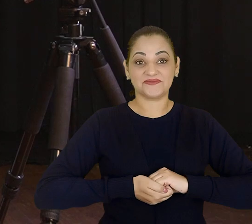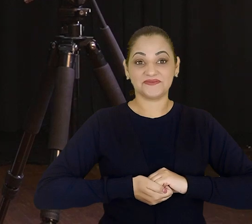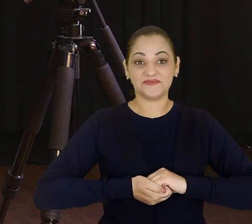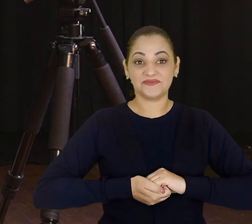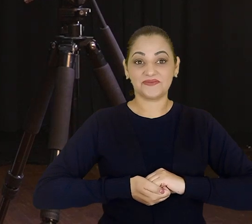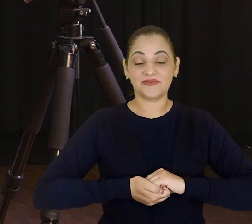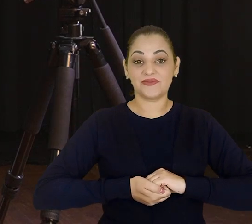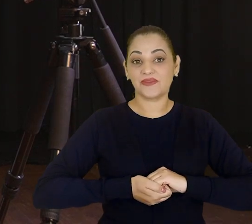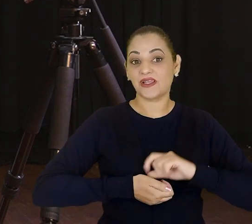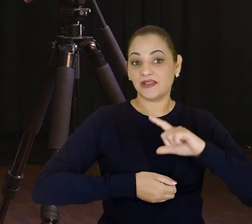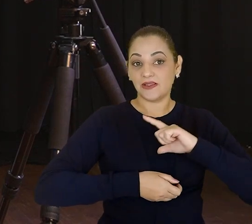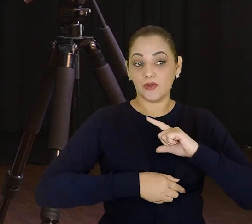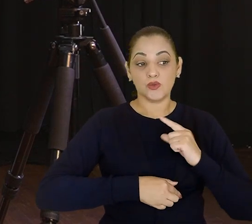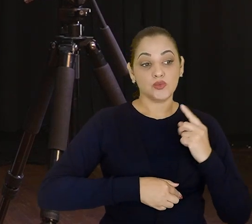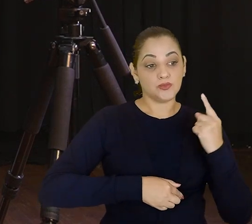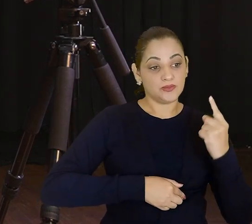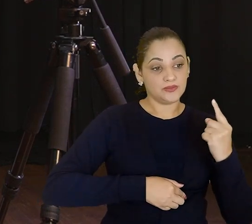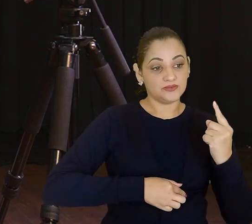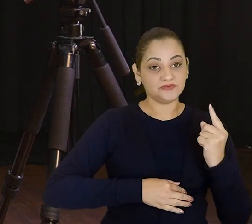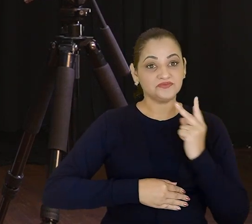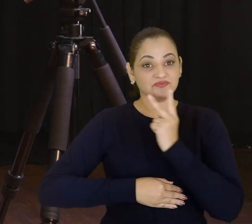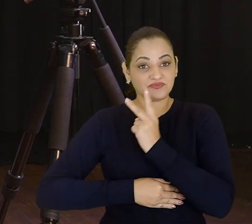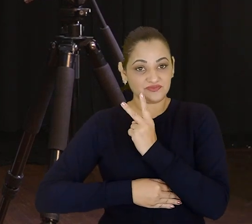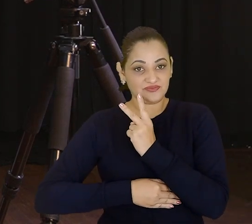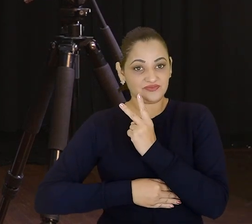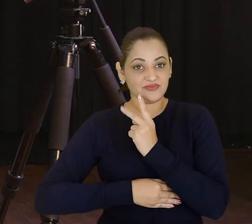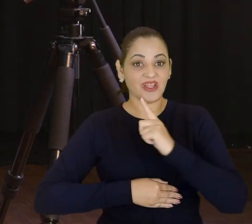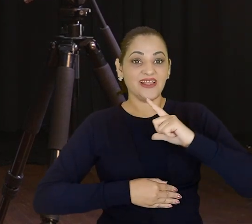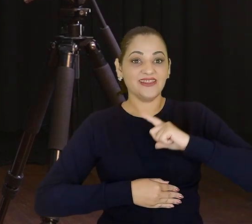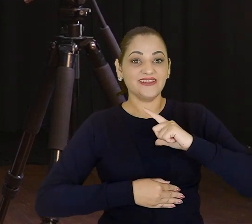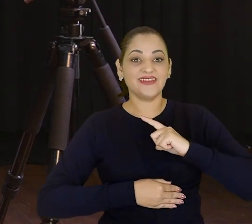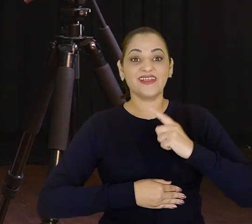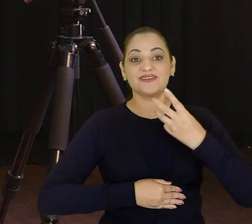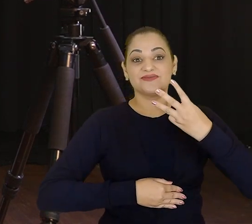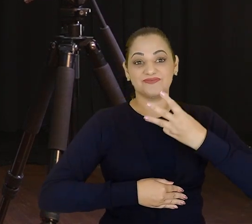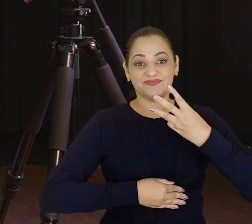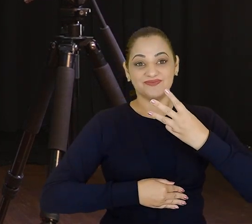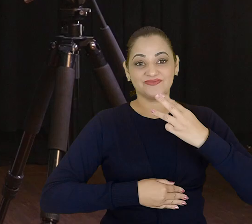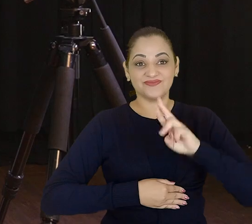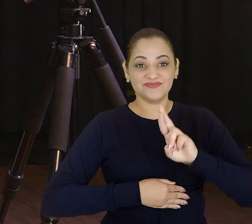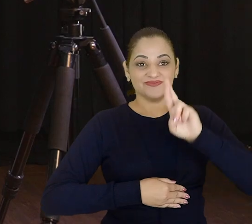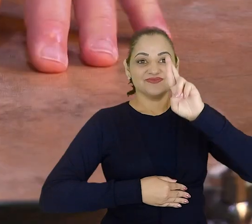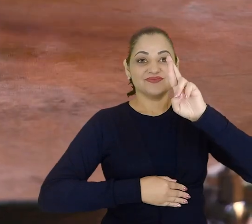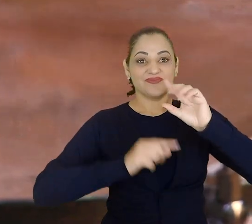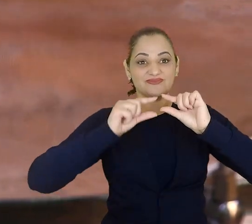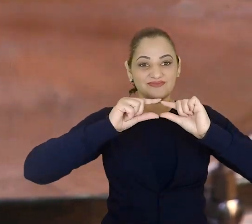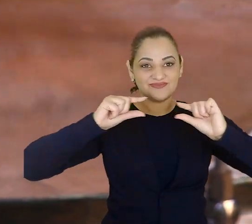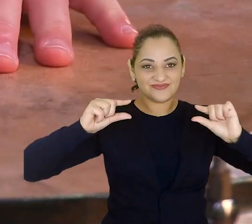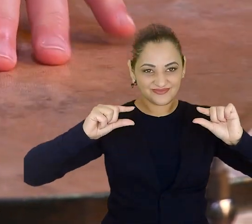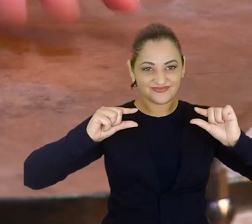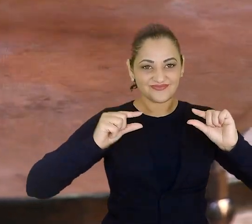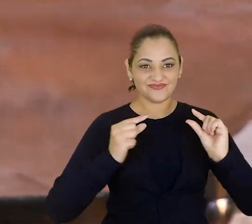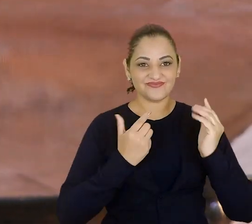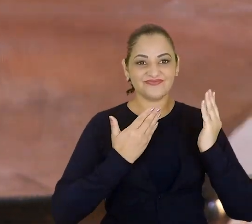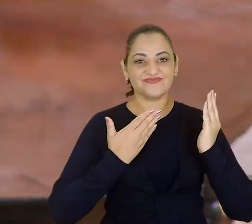Dentro, entre o surdo de primeira e de segunda, tem o de terceira, que é o responsável pelo fraseado. Ele.